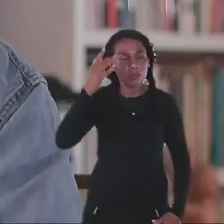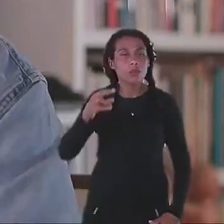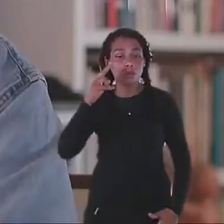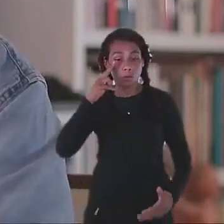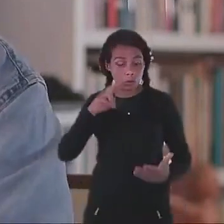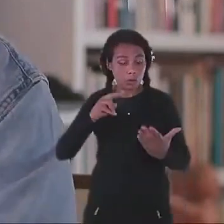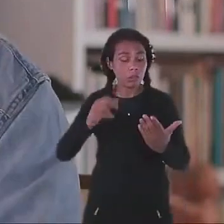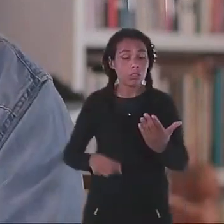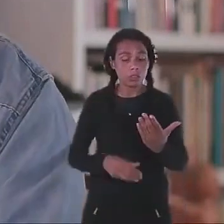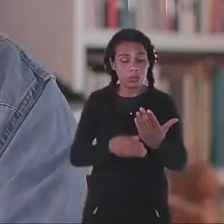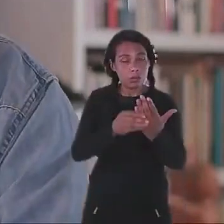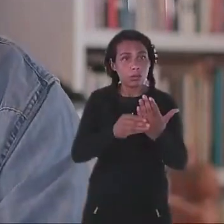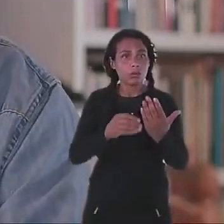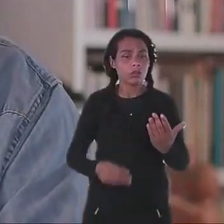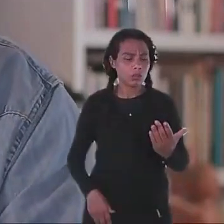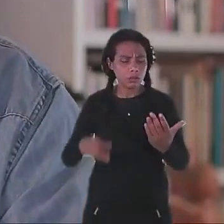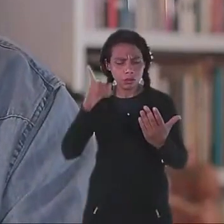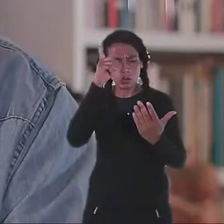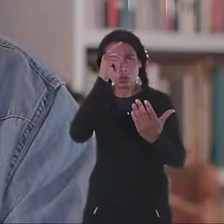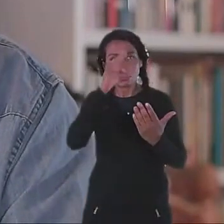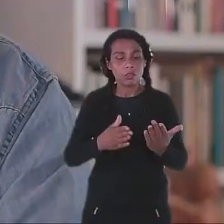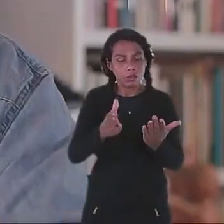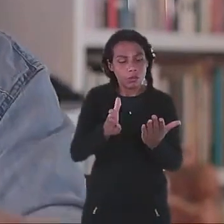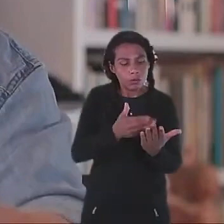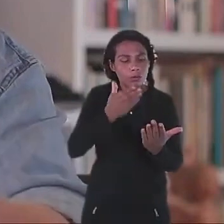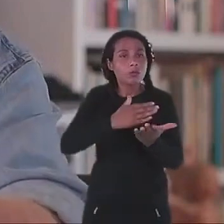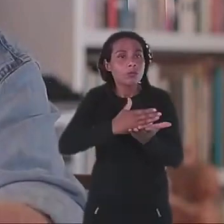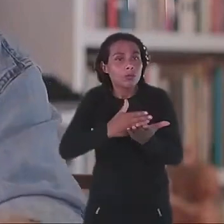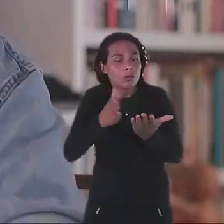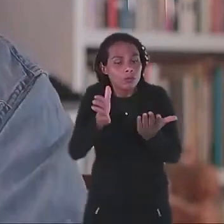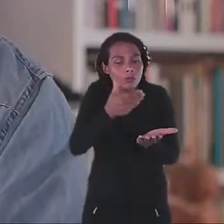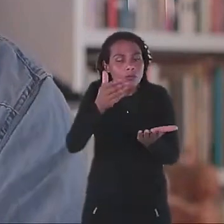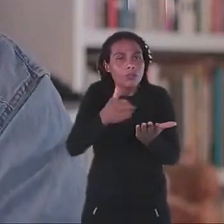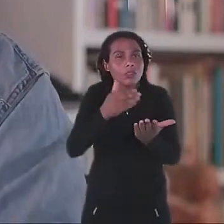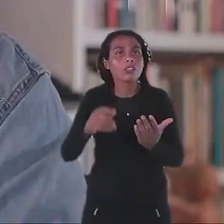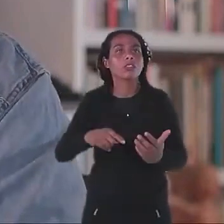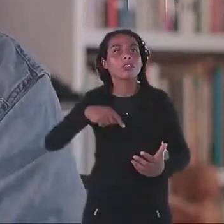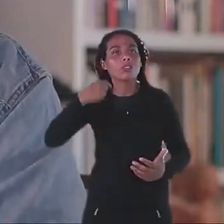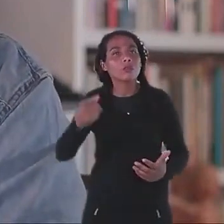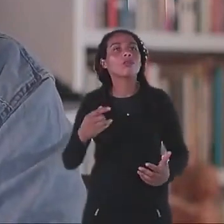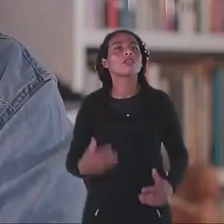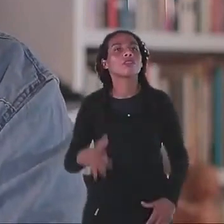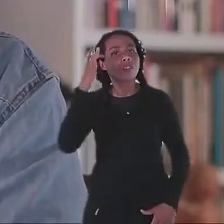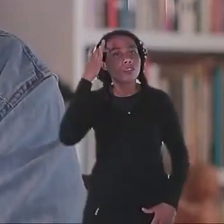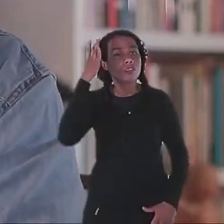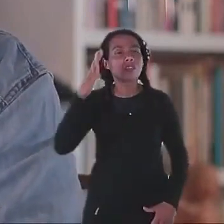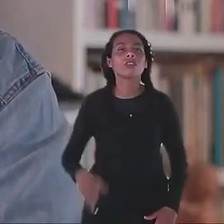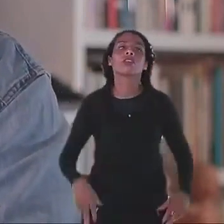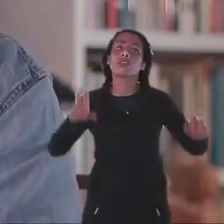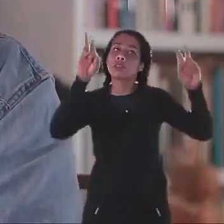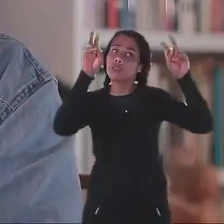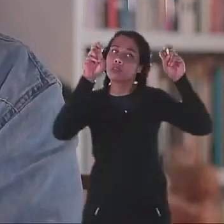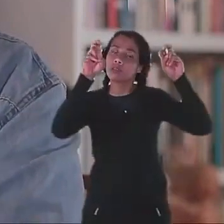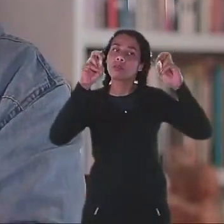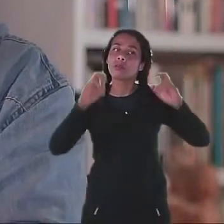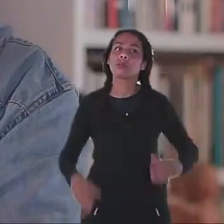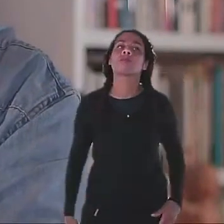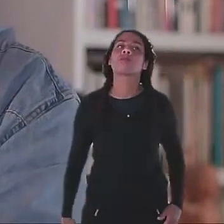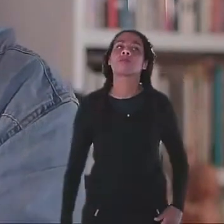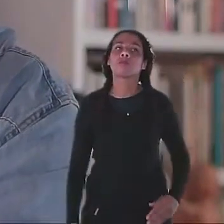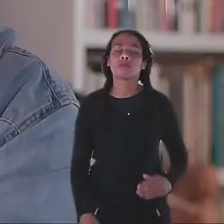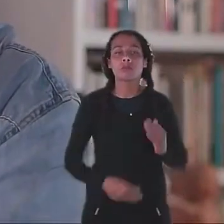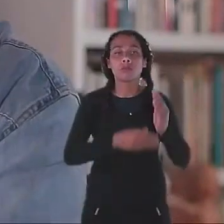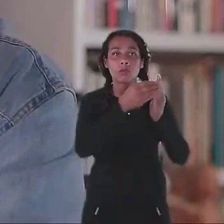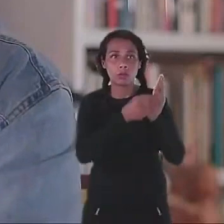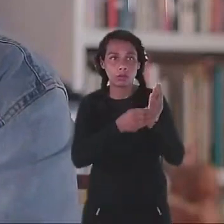como esse. Bem, gente, o motivo do nosso encontro é o lançamento do livro O Verdadeiro Criador